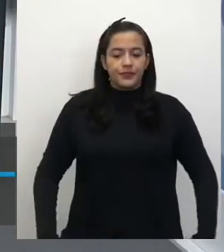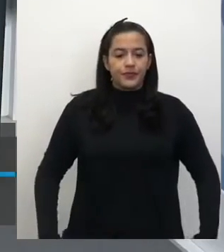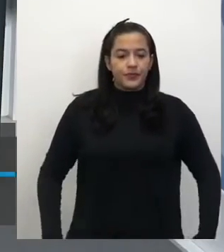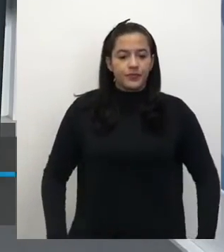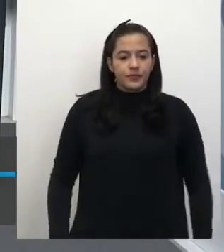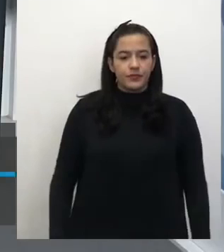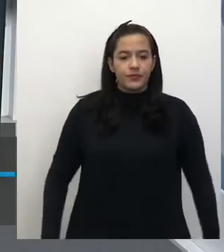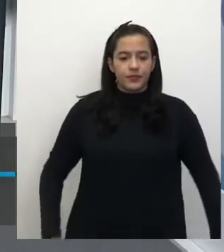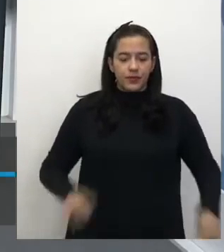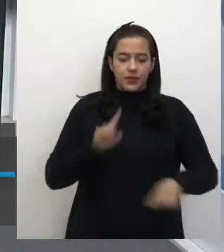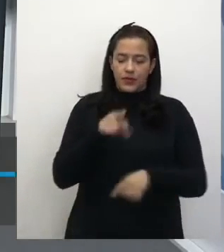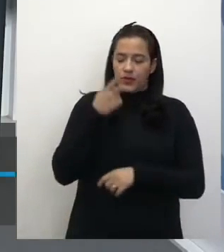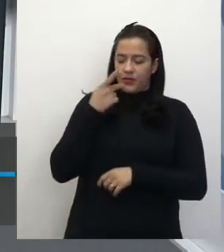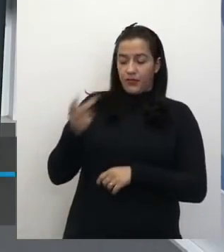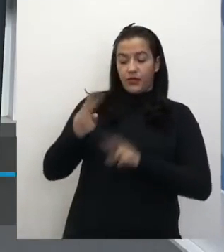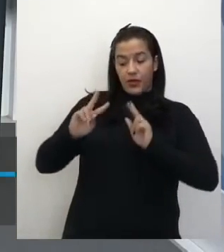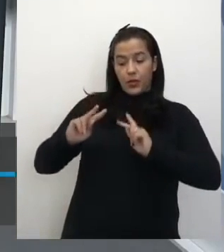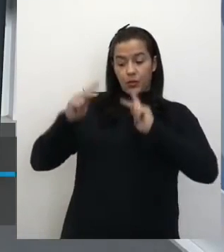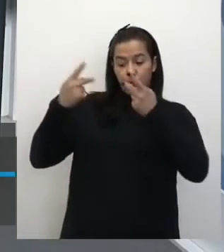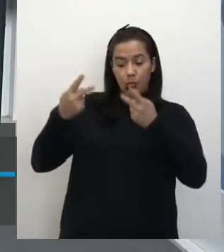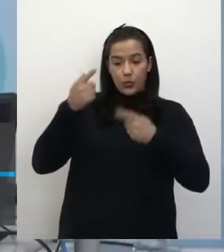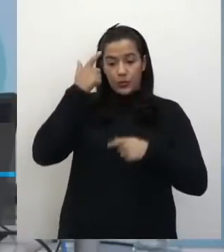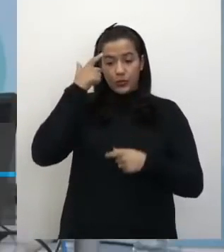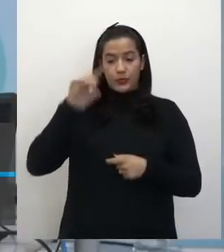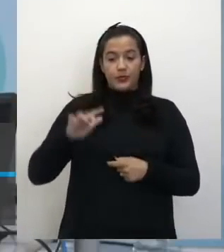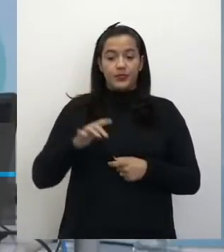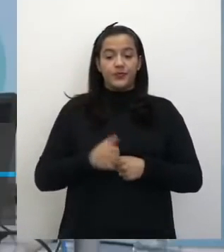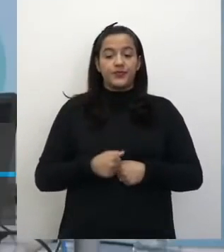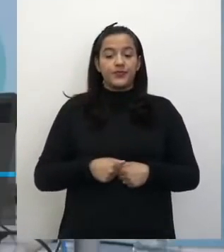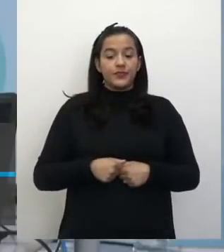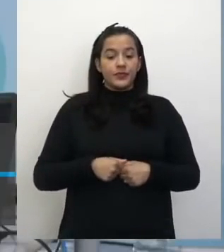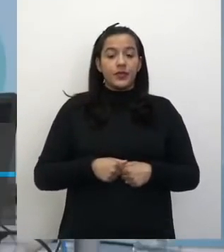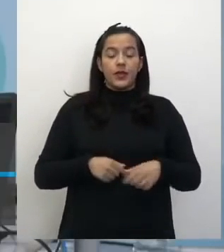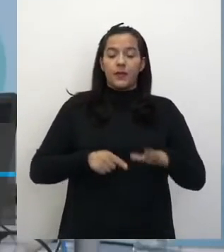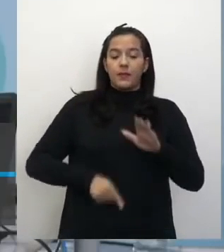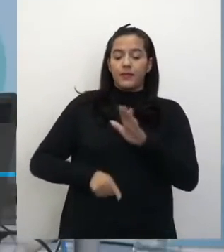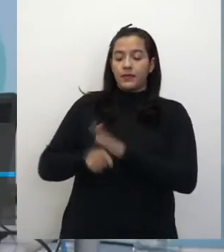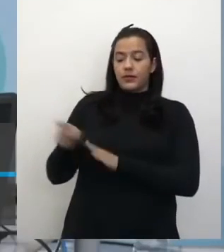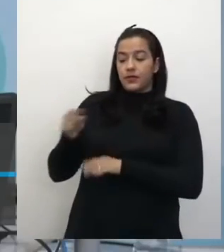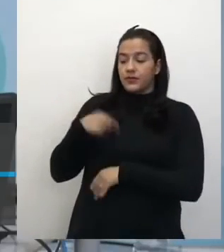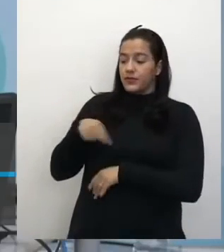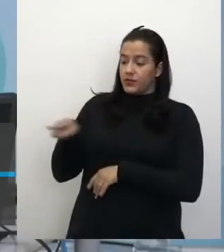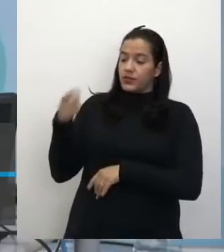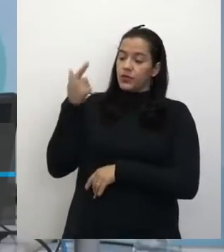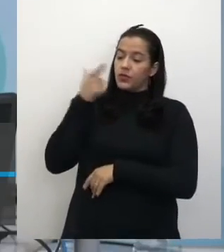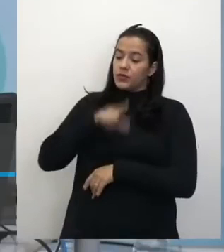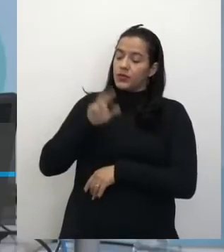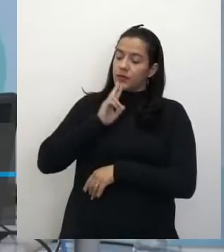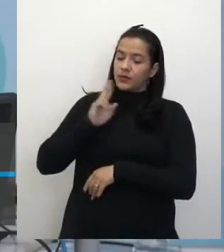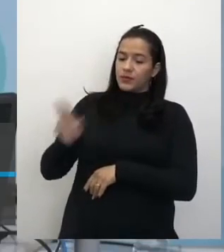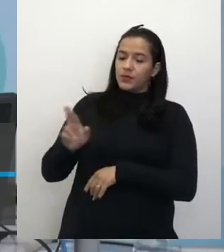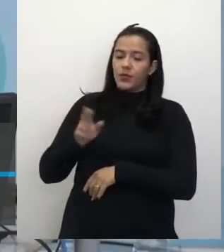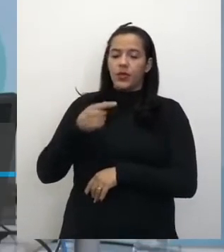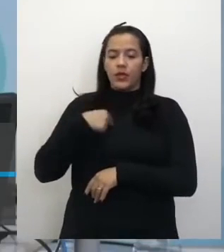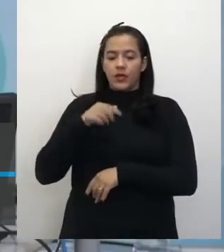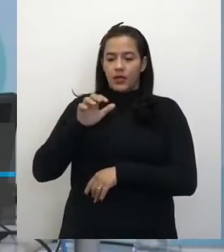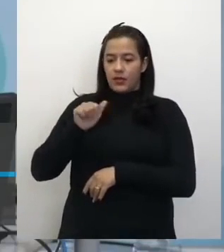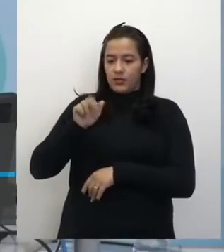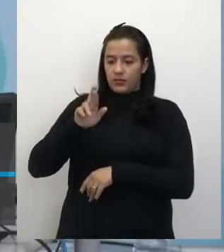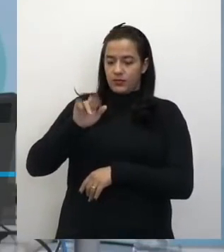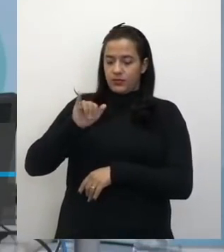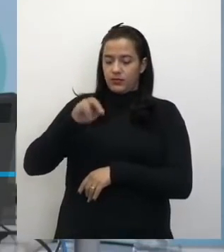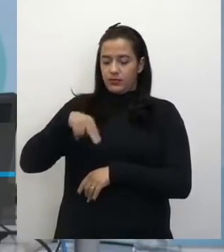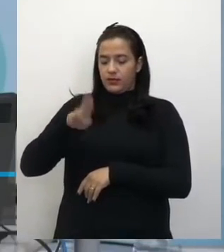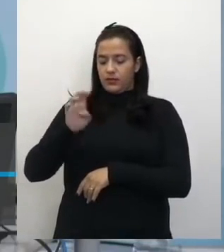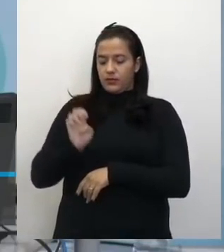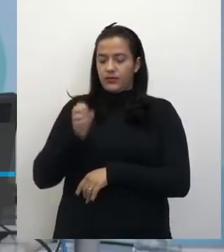Quanto que é, eu não sei. E eles estão perguntando também, Tony, aí eu queria saber se você consegue responder aqui, ó. Antes a professora Ariane colocou aqui, ó, bom